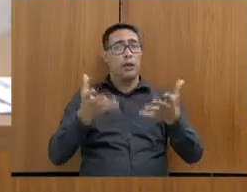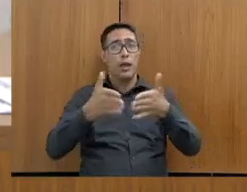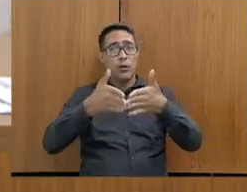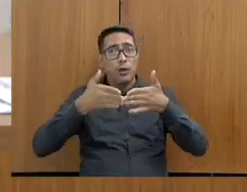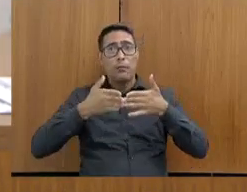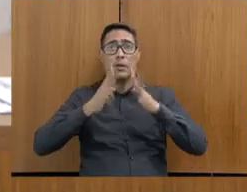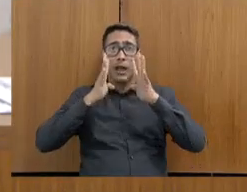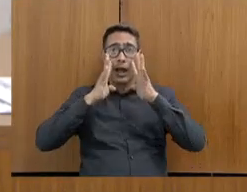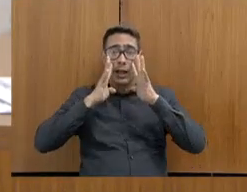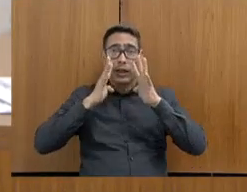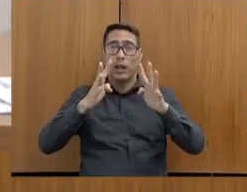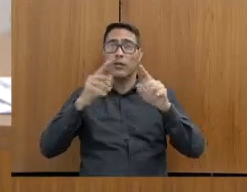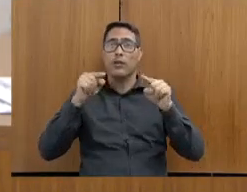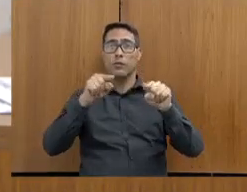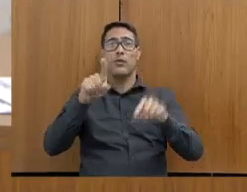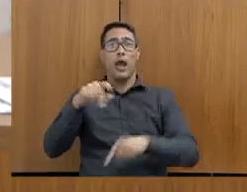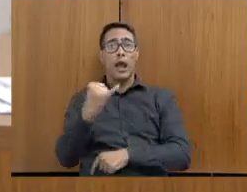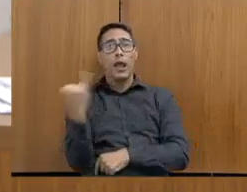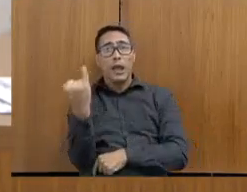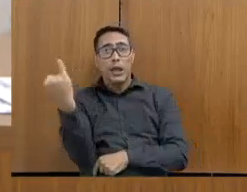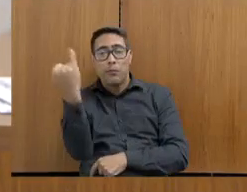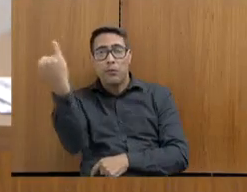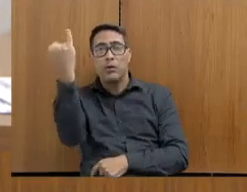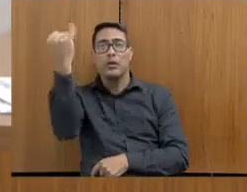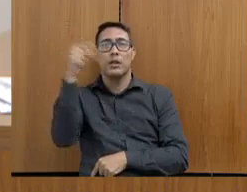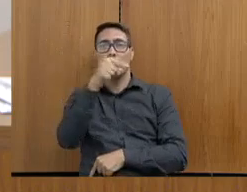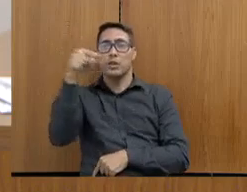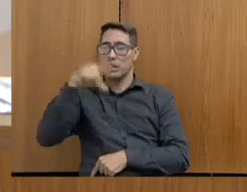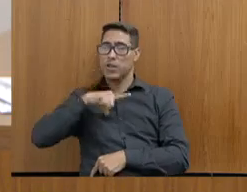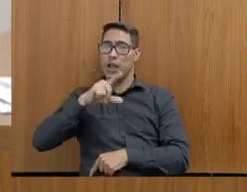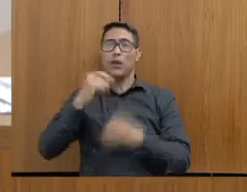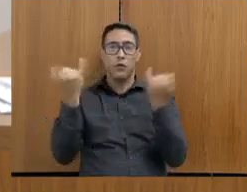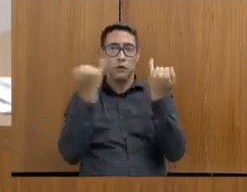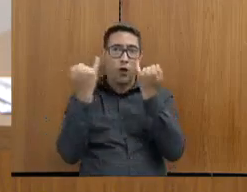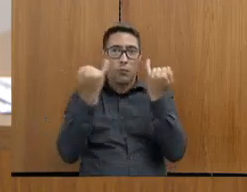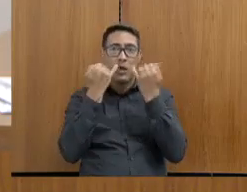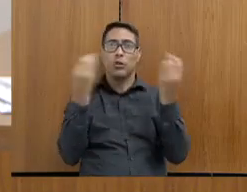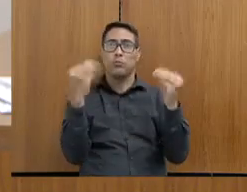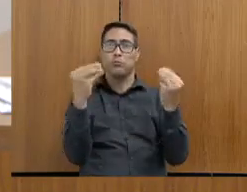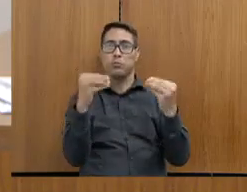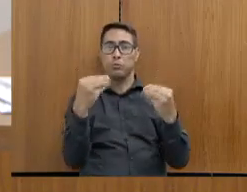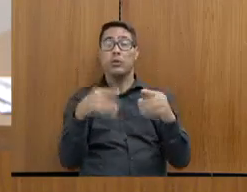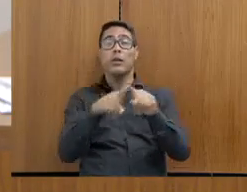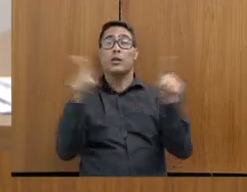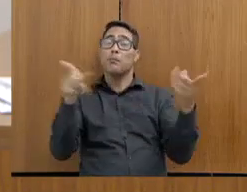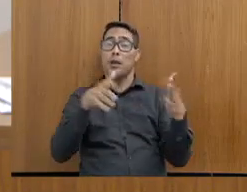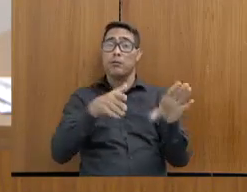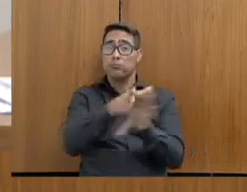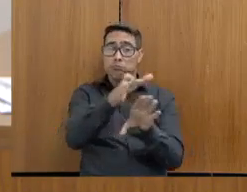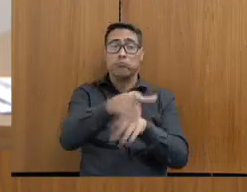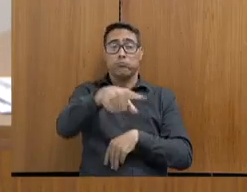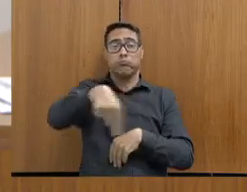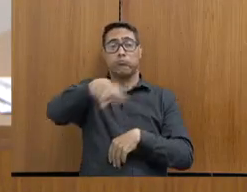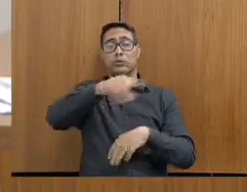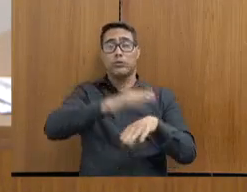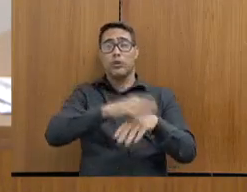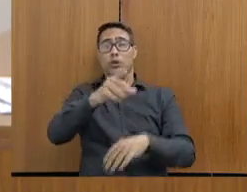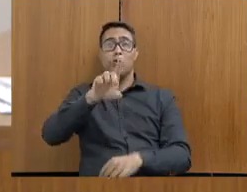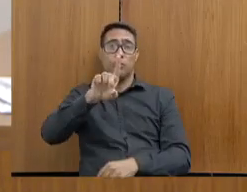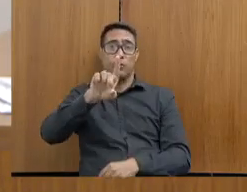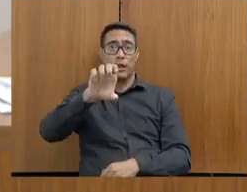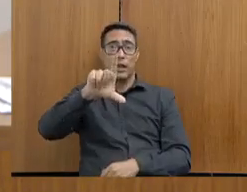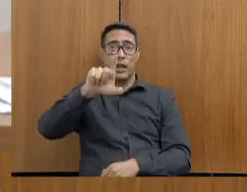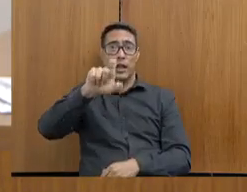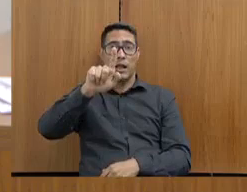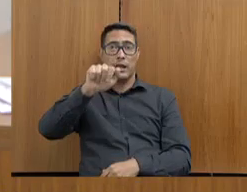isso é importante não só que a gente disponibiliza esses dados como também Oriente é os delegados ao